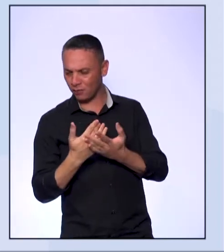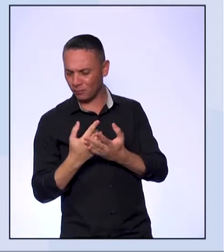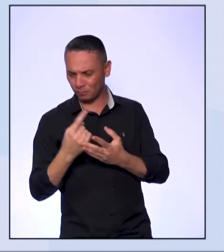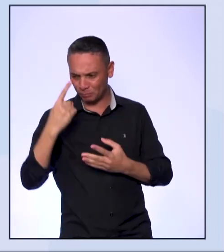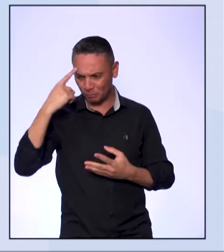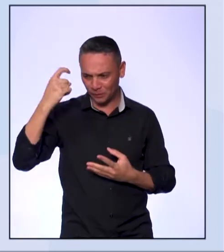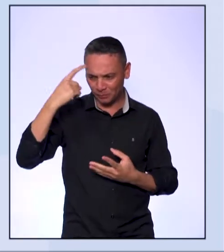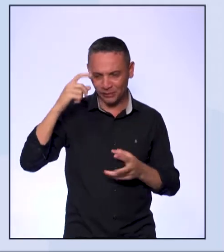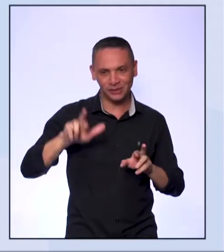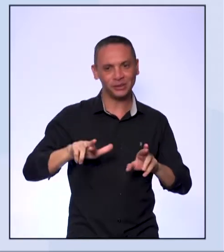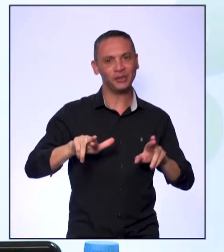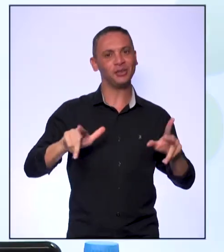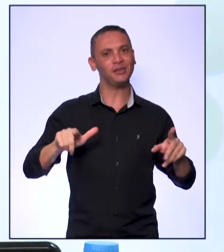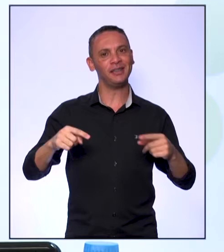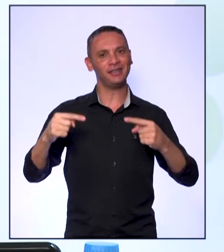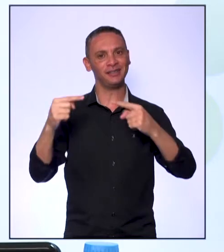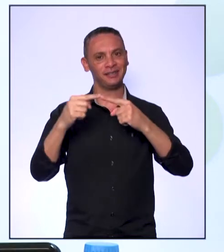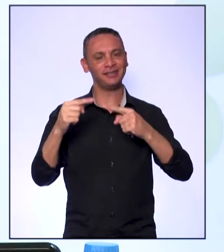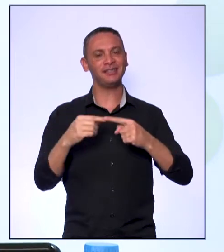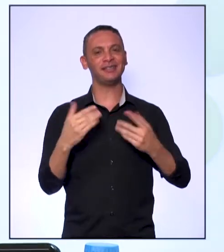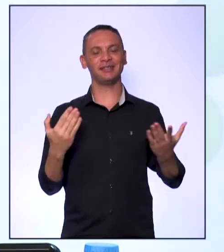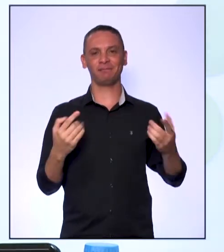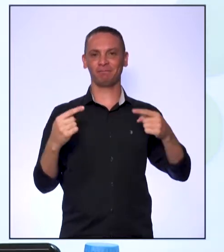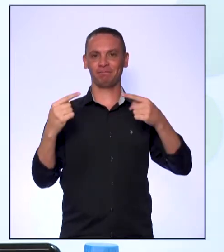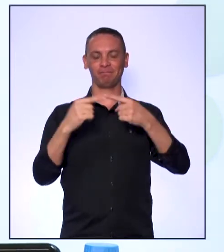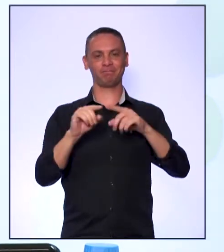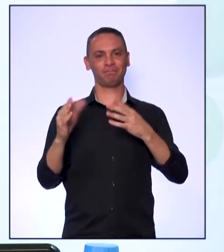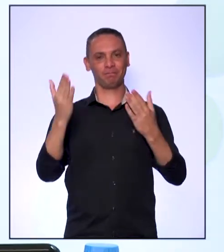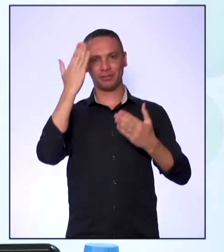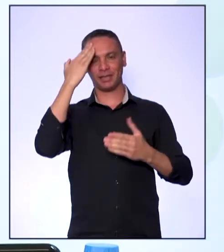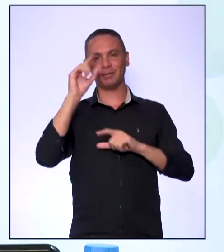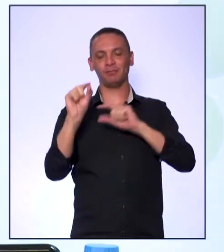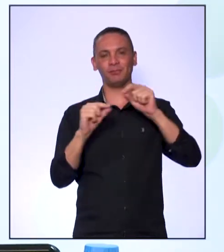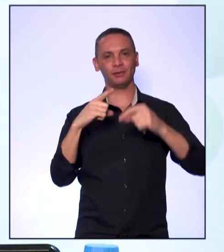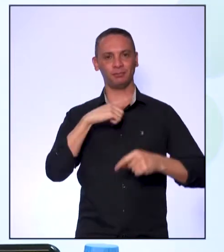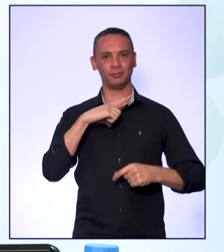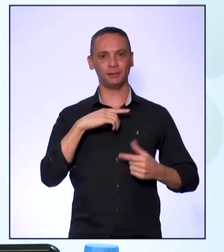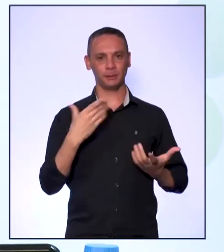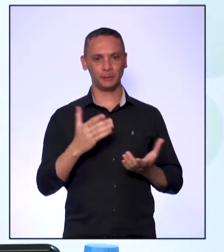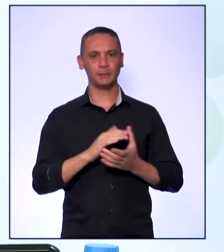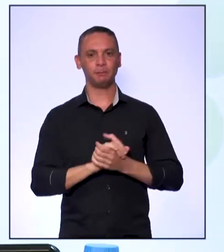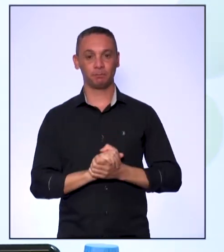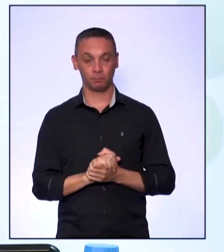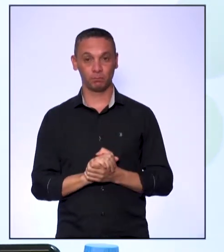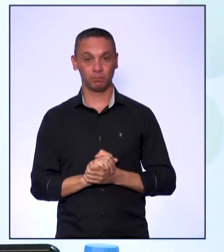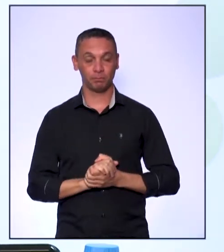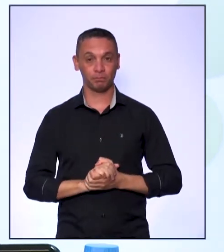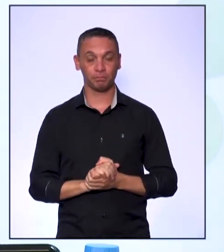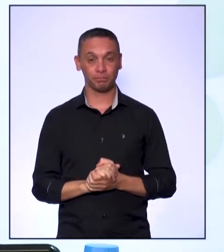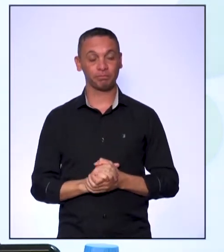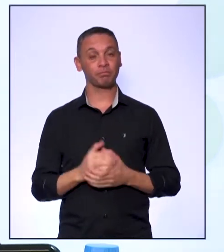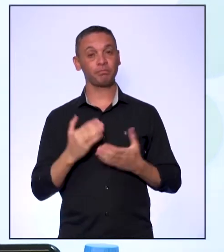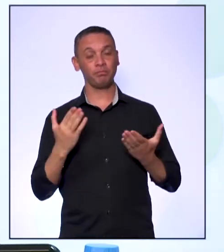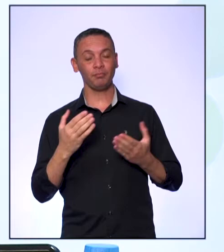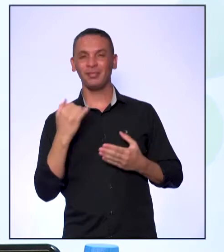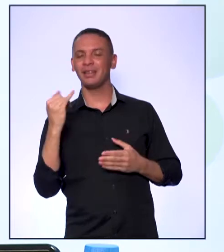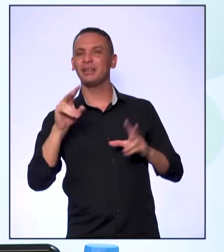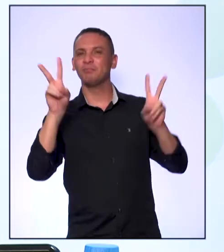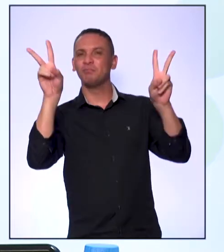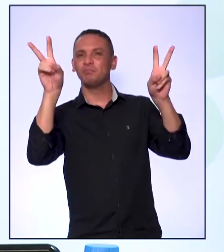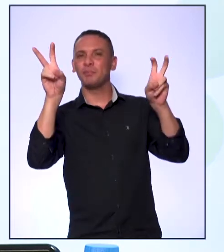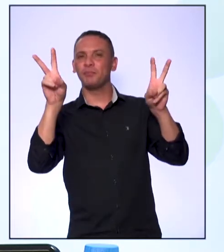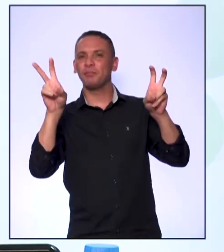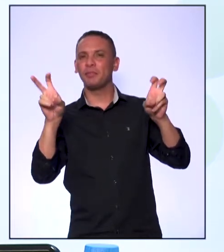ideia. Ele não deu conta de compreender tudo aquilo que eu coloquei dentro do filme. dentro do livro. Então, a gente tem várias questões que